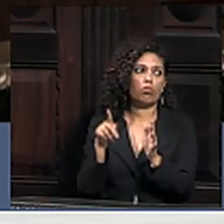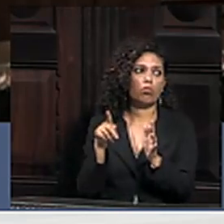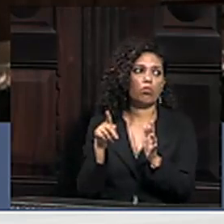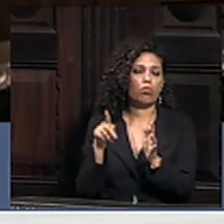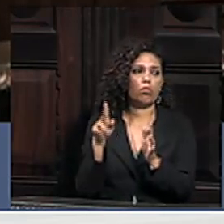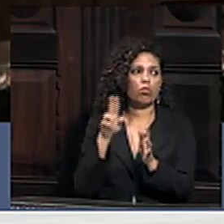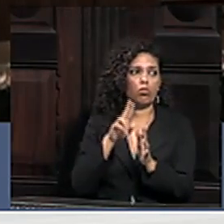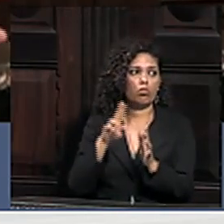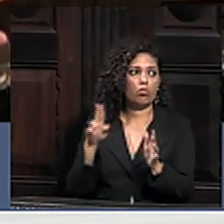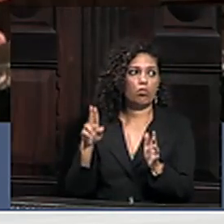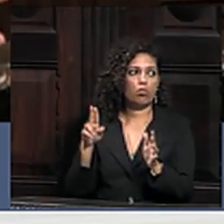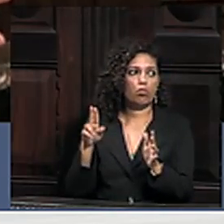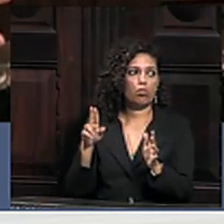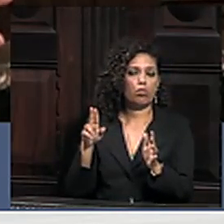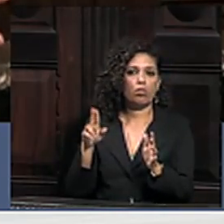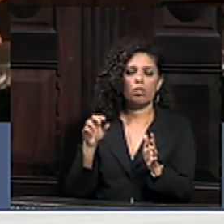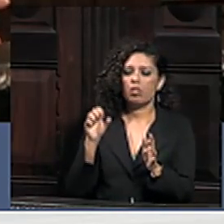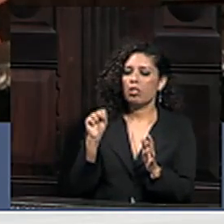denominado Sniper,